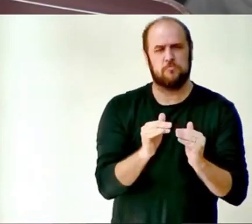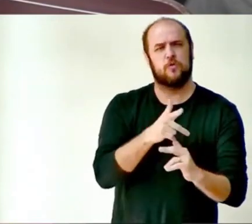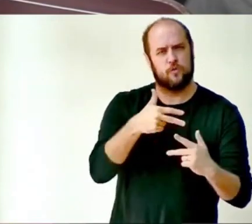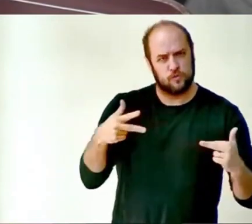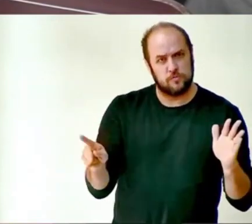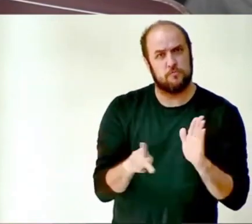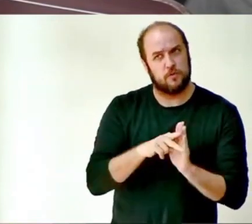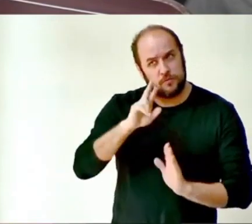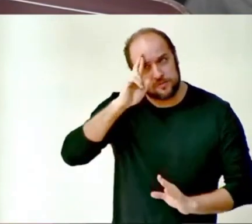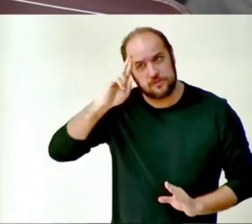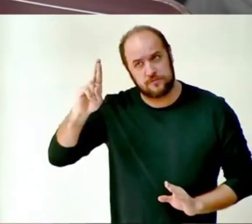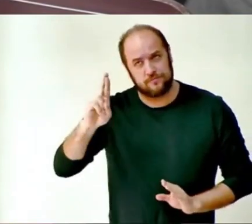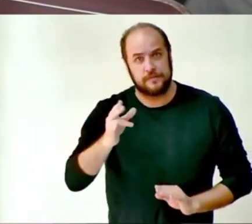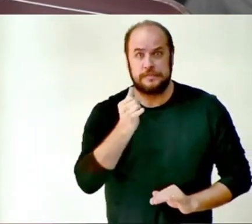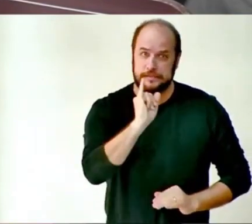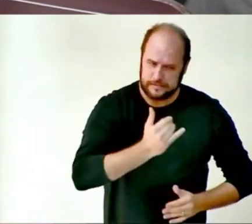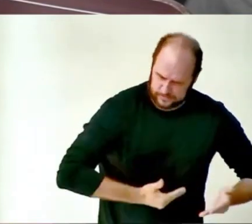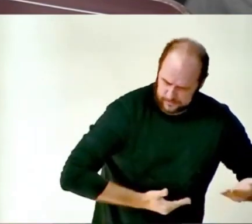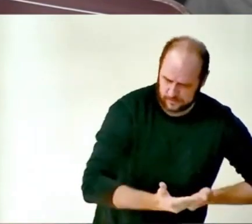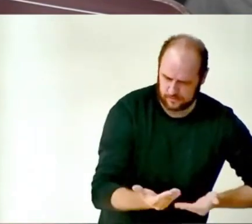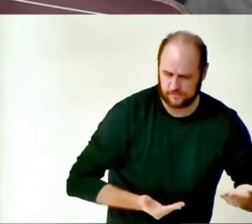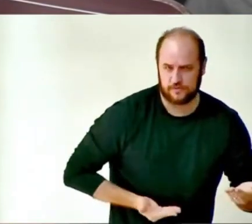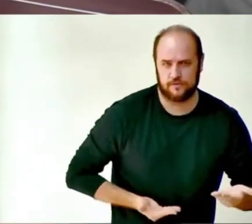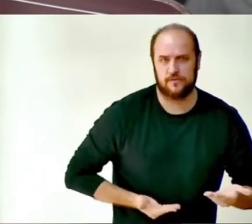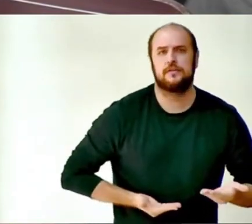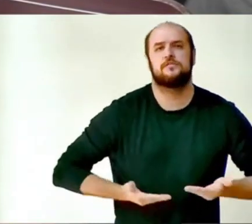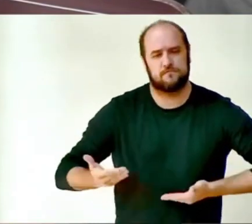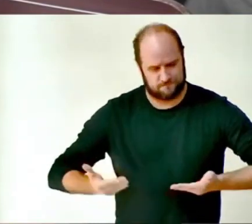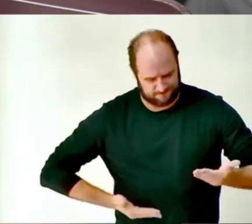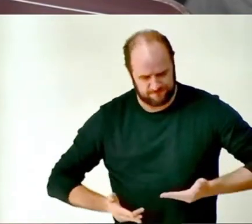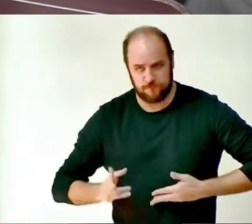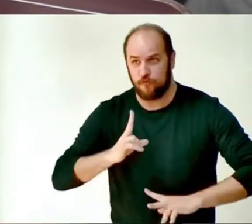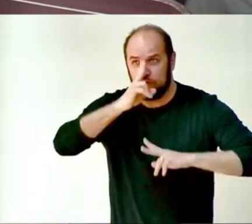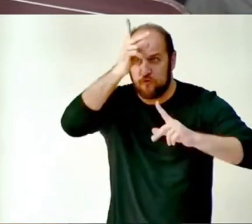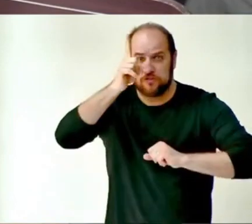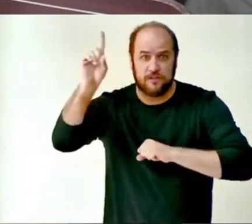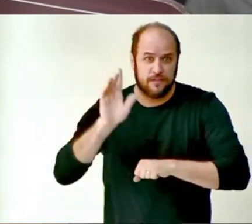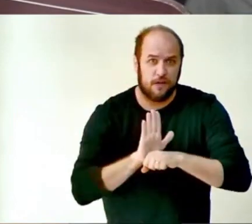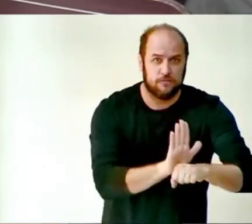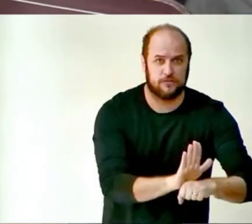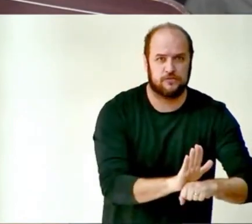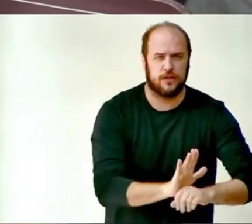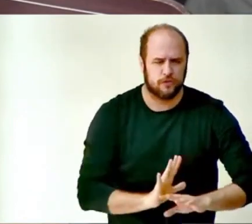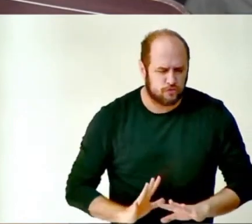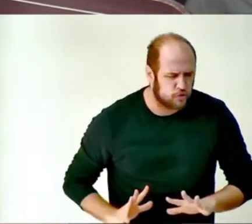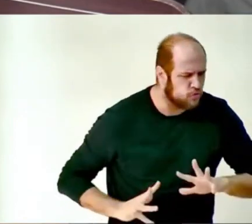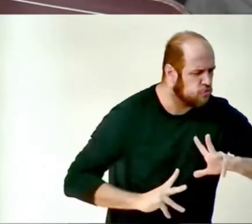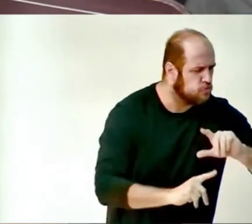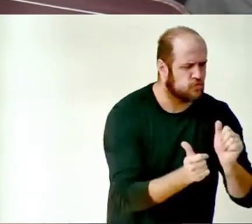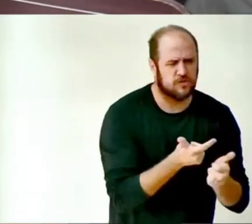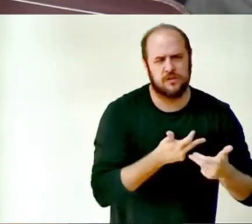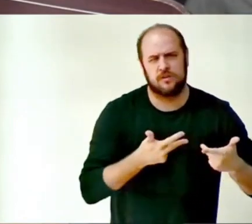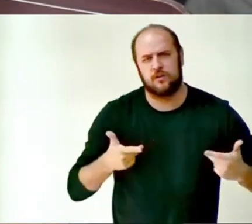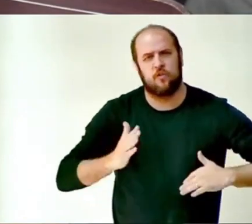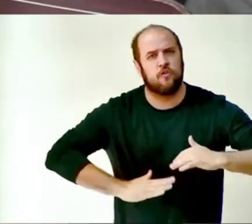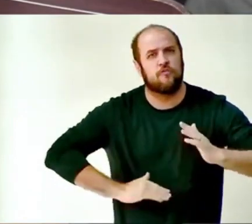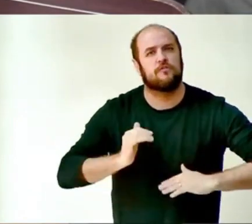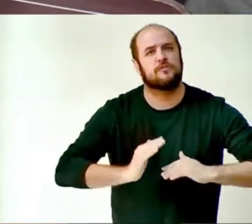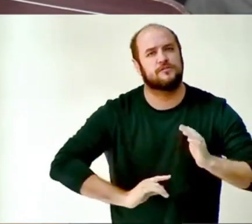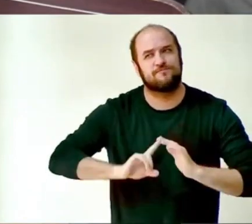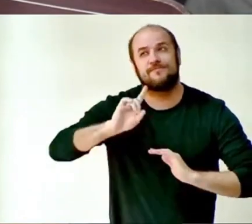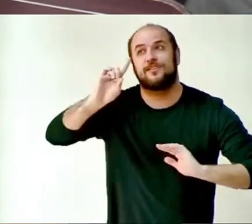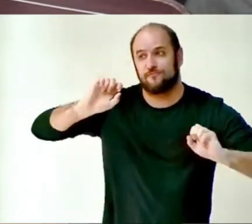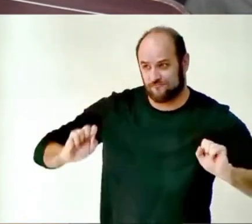Deus. Se alguém serve, faça-o na força que Deus supre, para que em todas as coisas seja